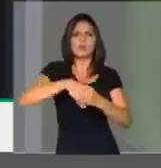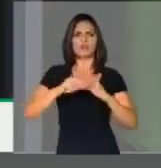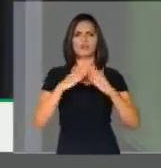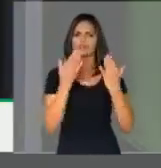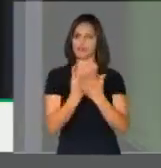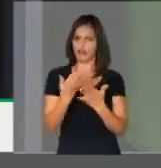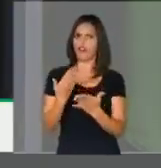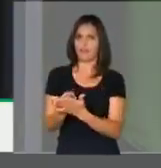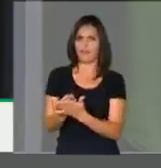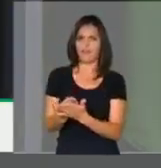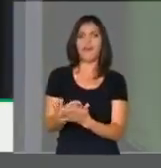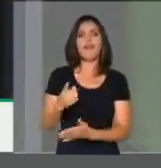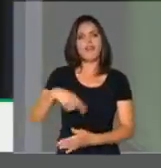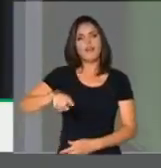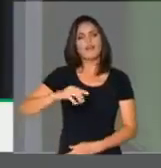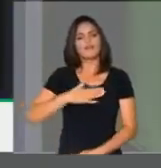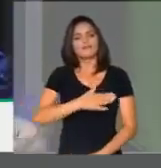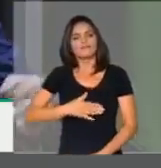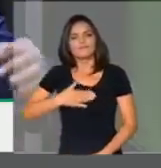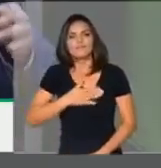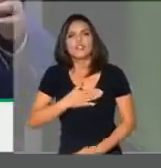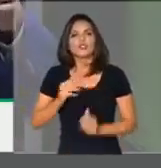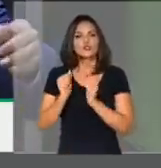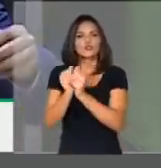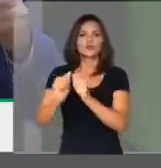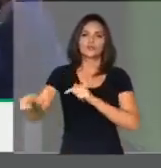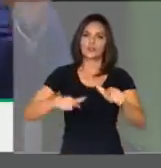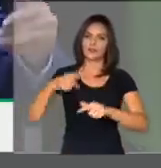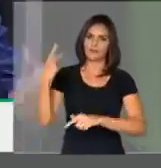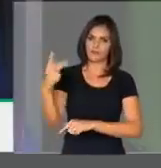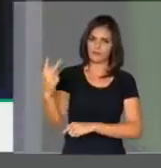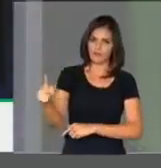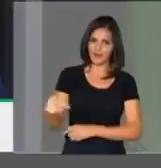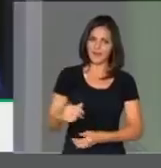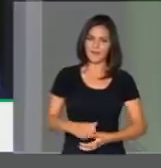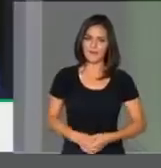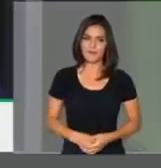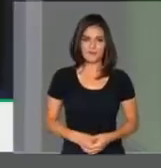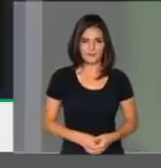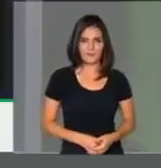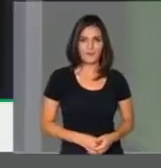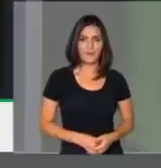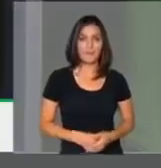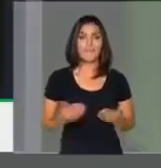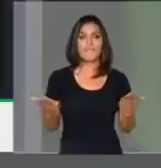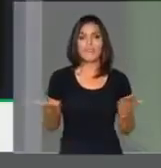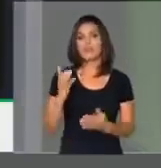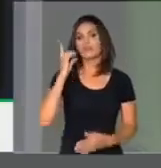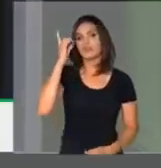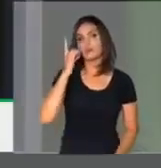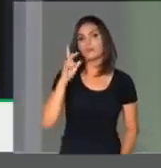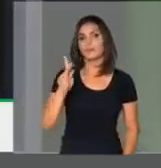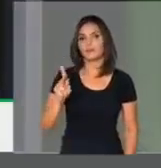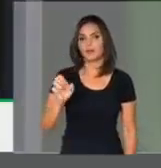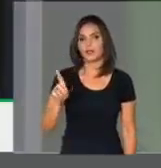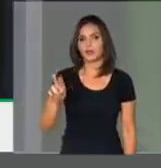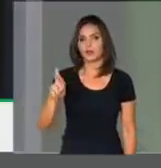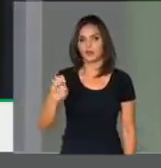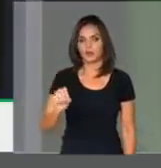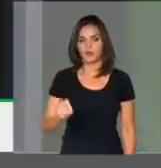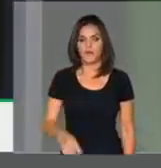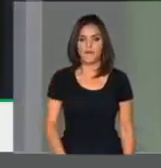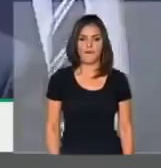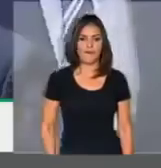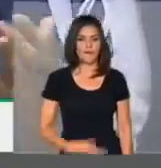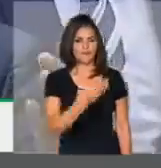tido a oportunidade de militar com Vossa Excelência, de militar contigo. Deputado Pedro Kizai. Glauber